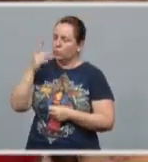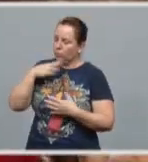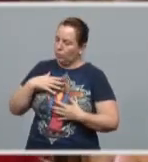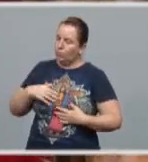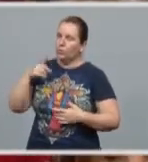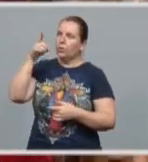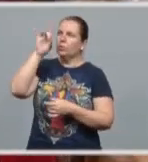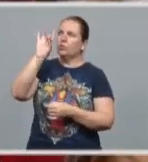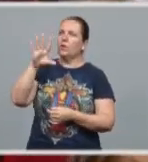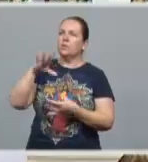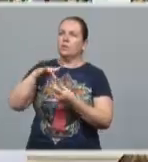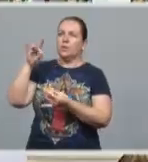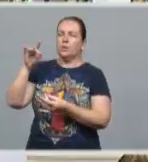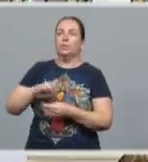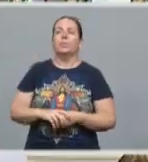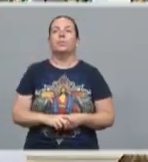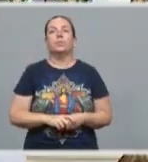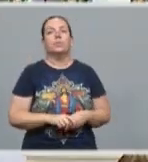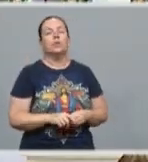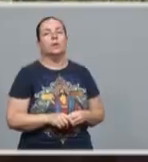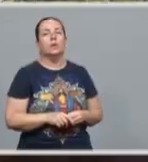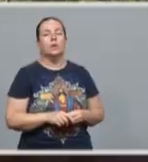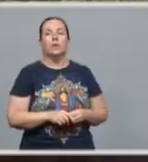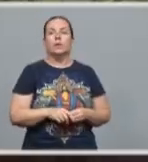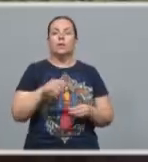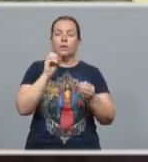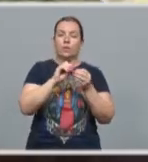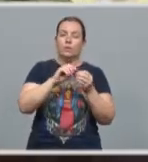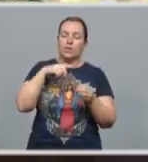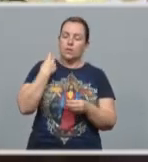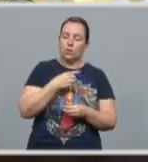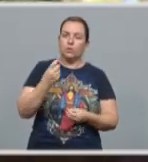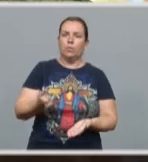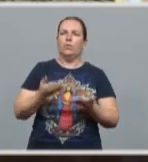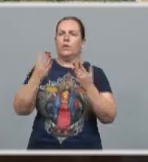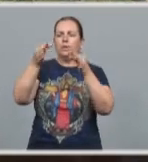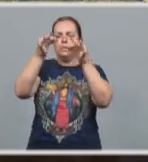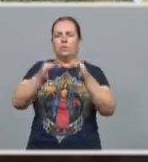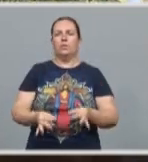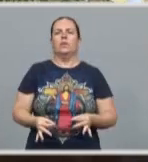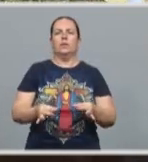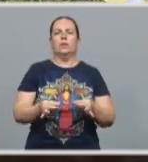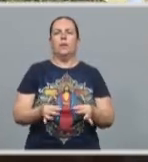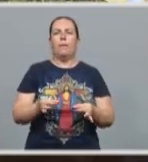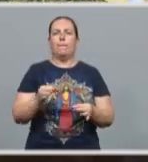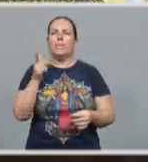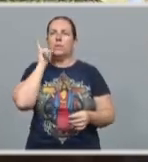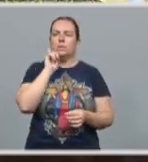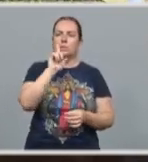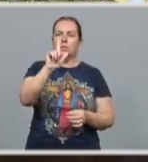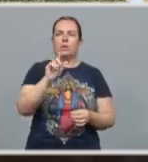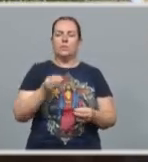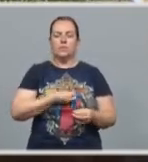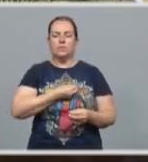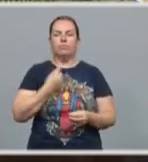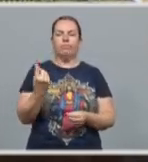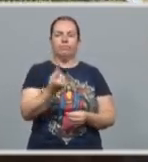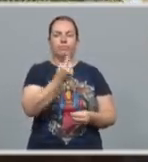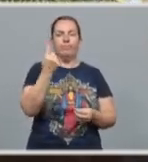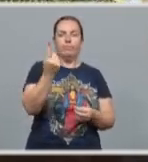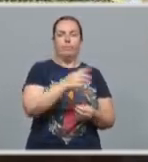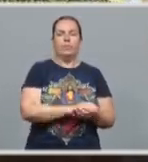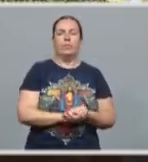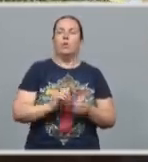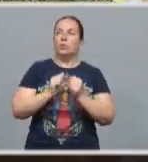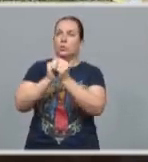um só corpo e um só Espírito. Que ele faça de nós uma oferenda perfeita para alcançarmos a vida eterna, com